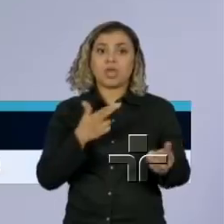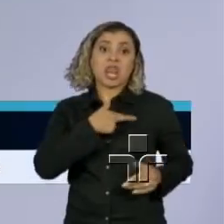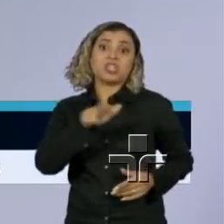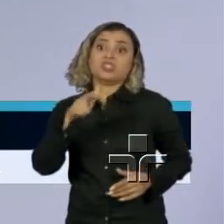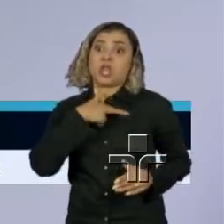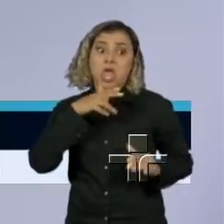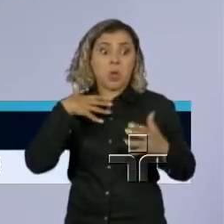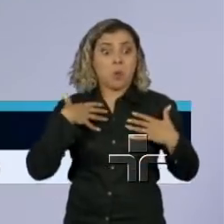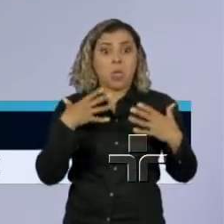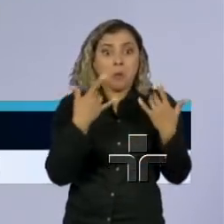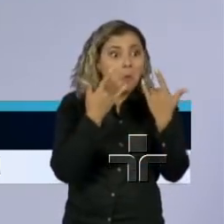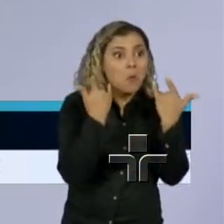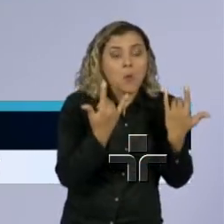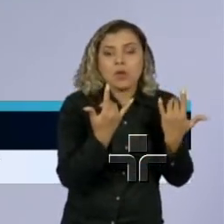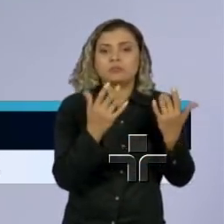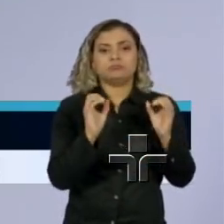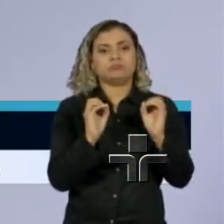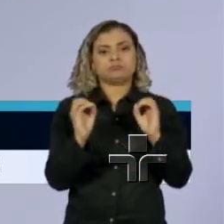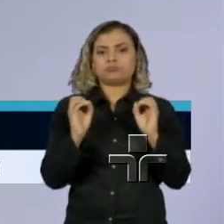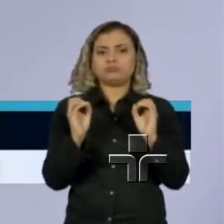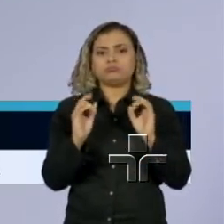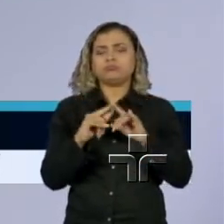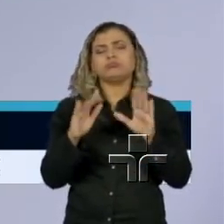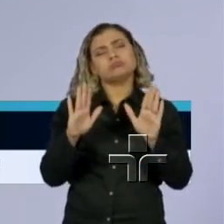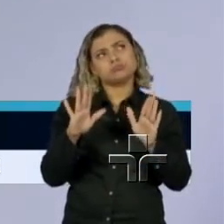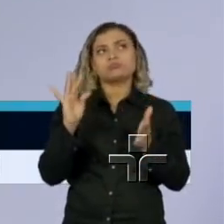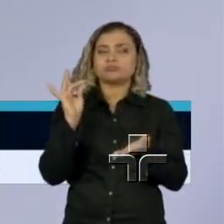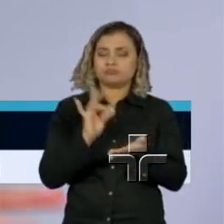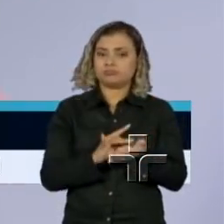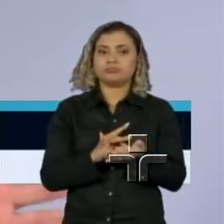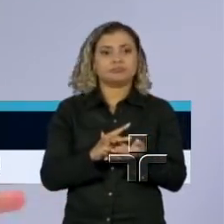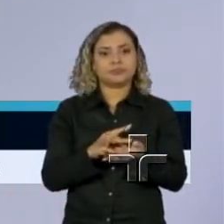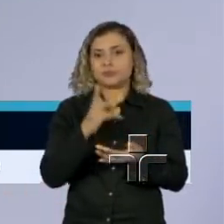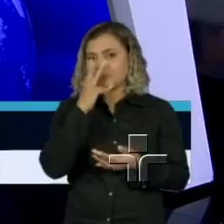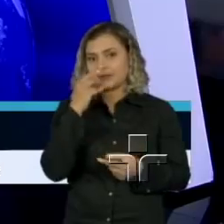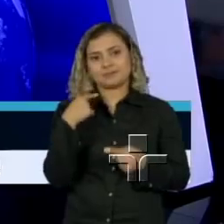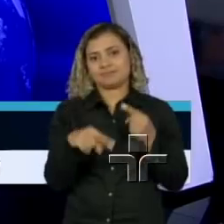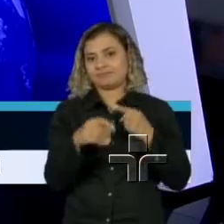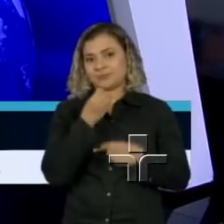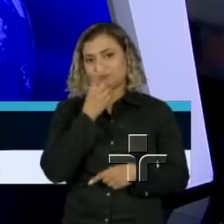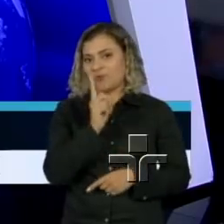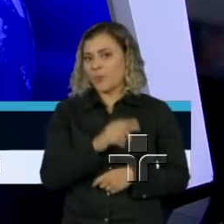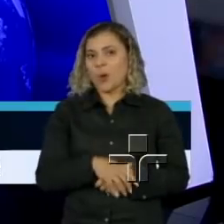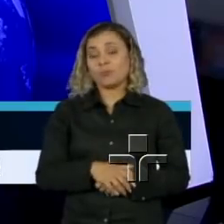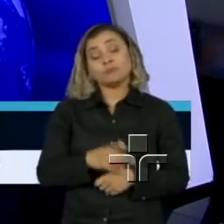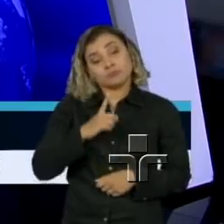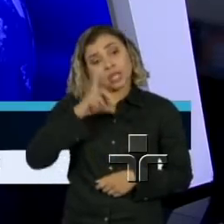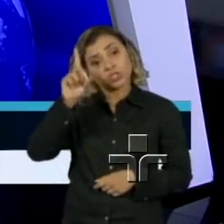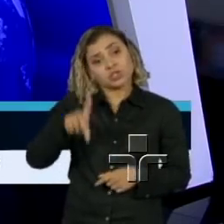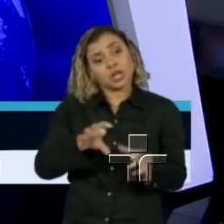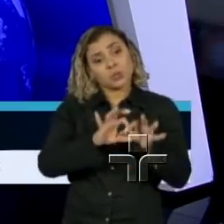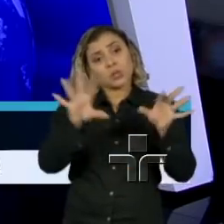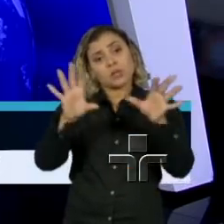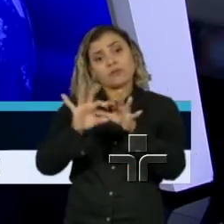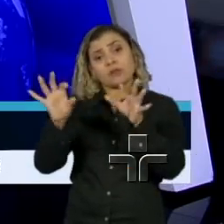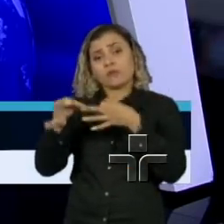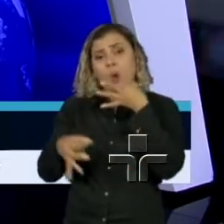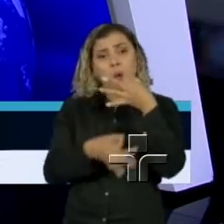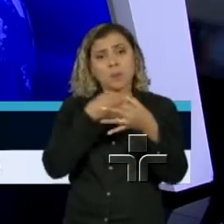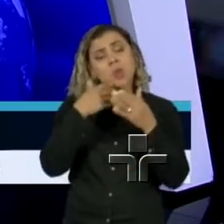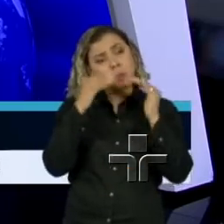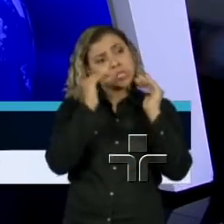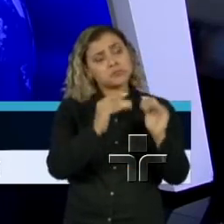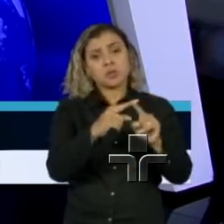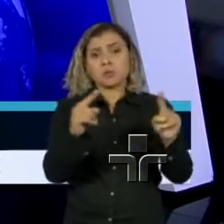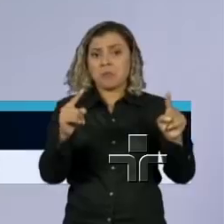religião, mas acho que realmente não pegou bem. Tem todo o direito de fazer, e fazem, e eu respeito